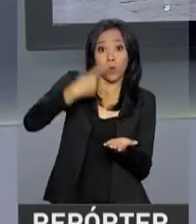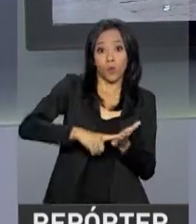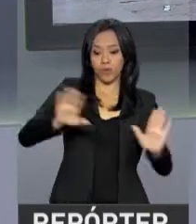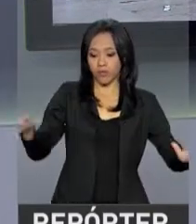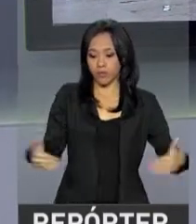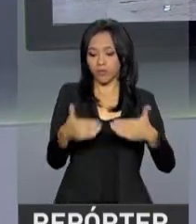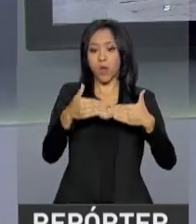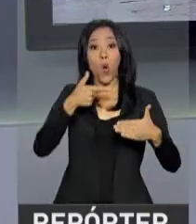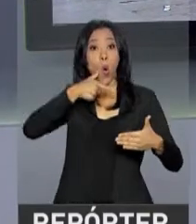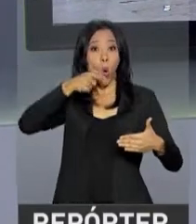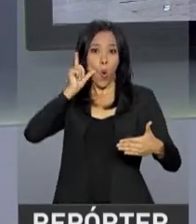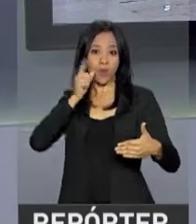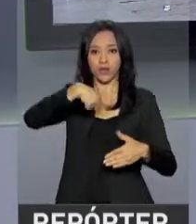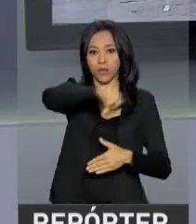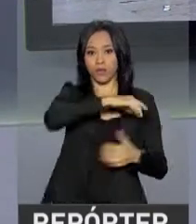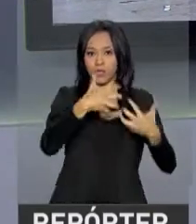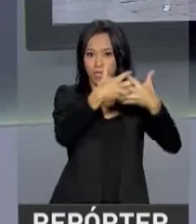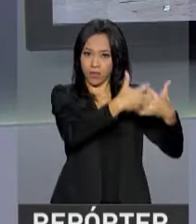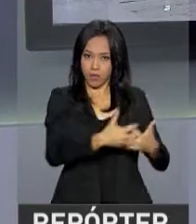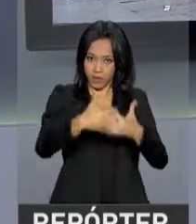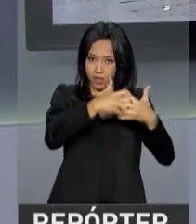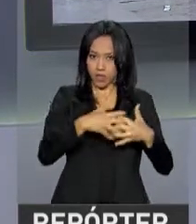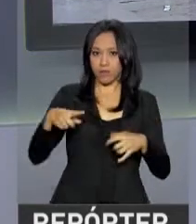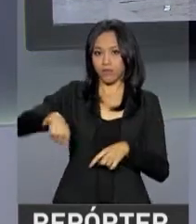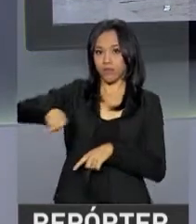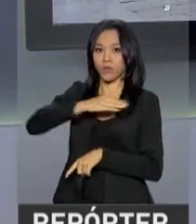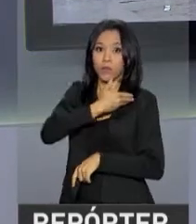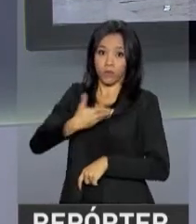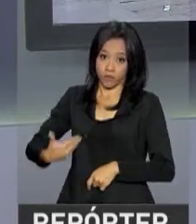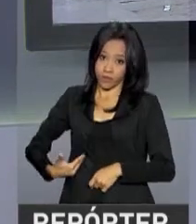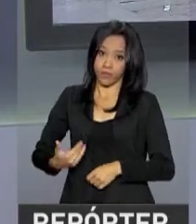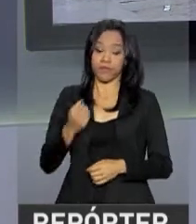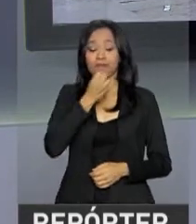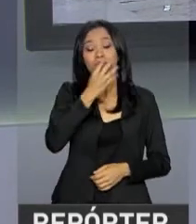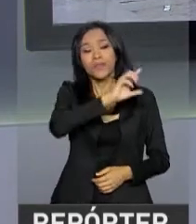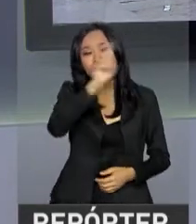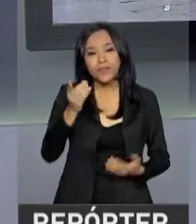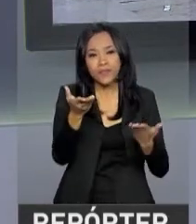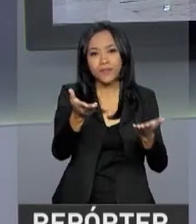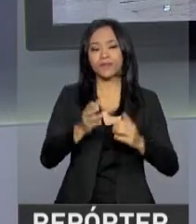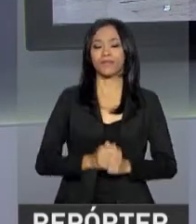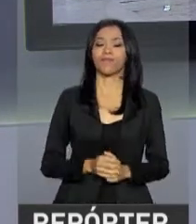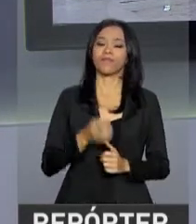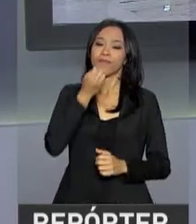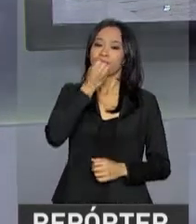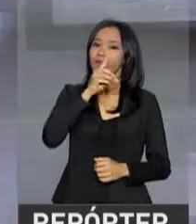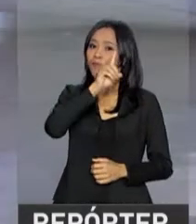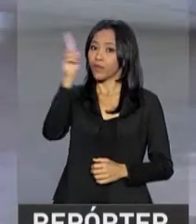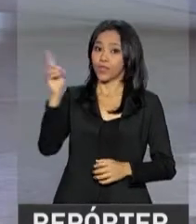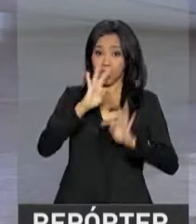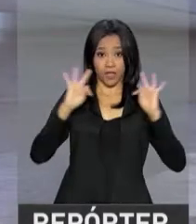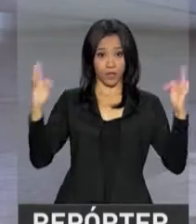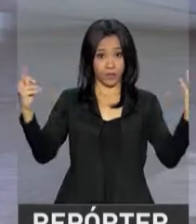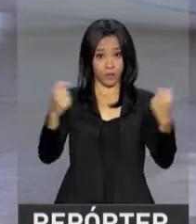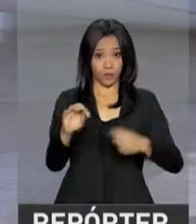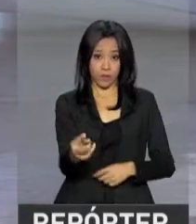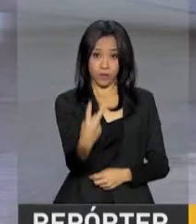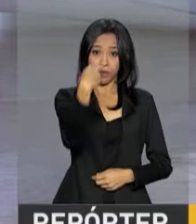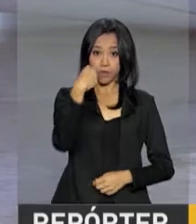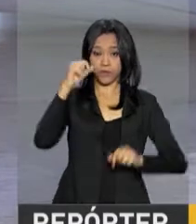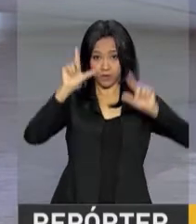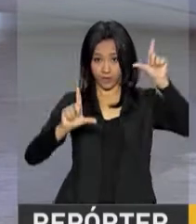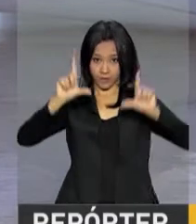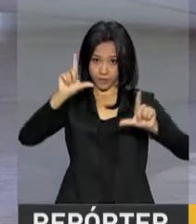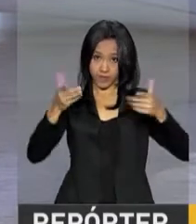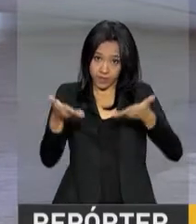fechado ontem com os caminhoneiros. Olá, Luana, bom dia para você. Olá, Thaisa, bom dia a todos que nos acompanham aqui pela TV